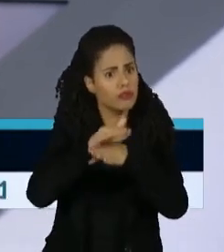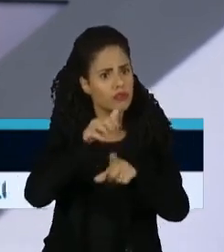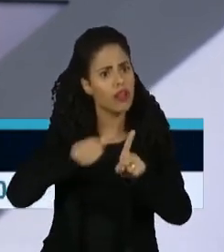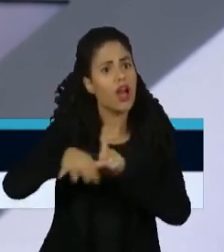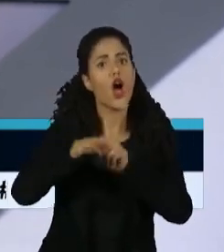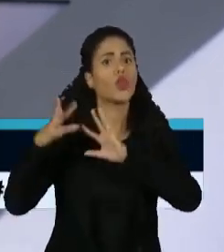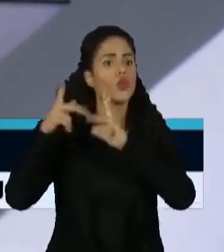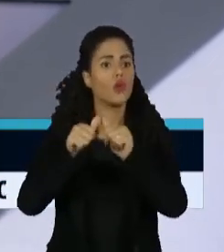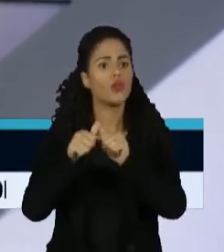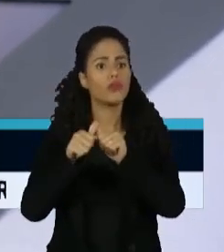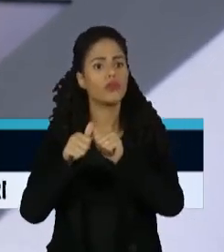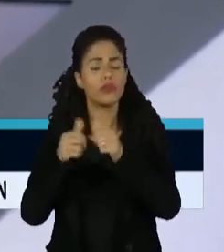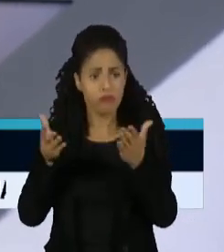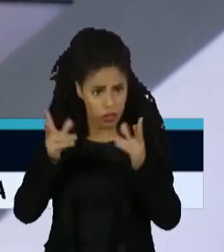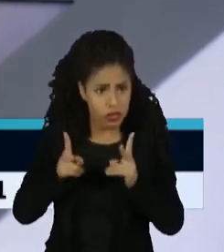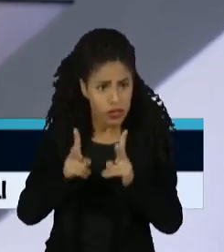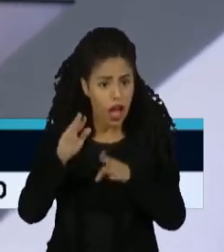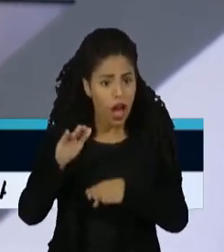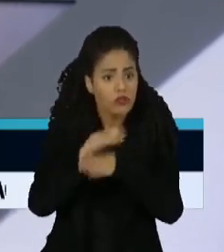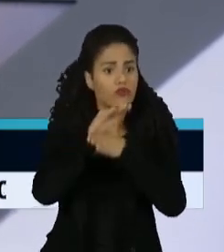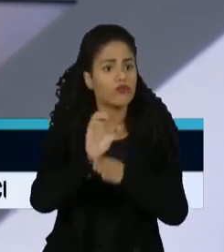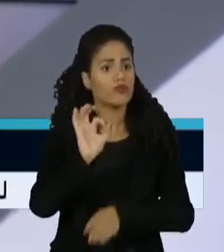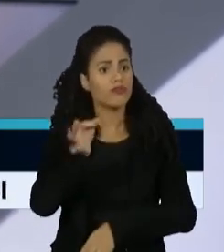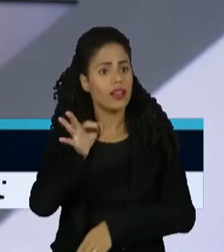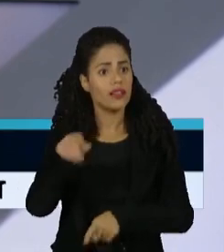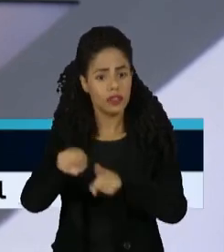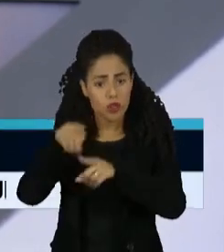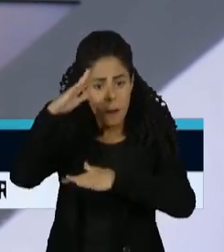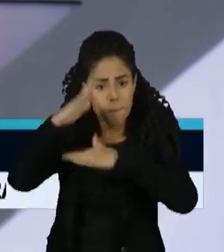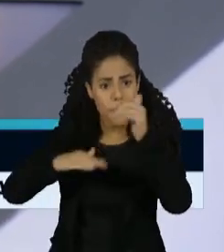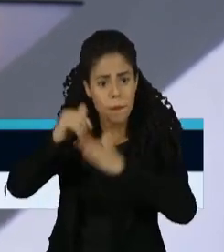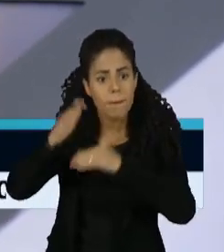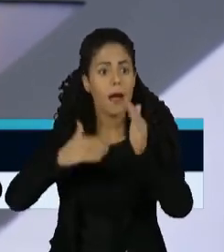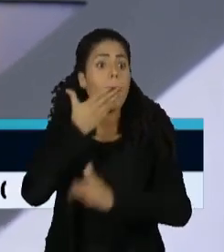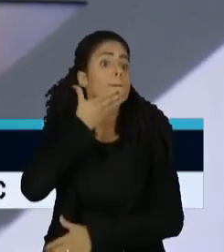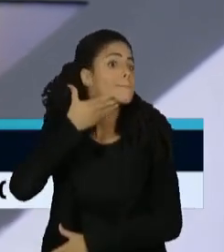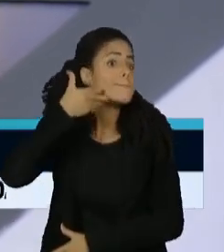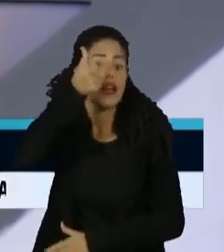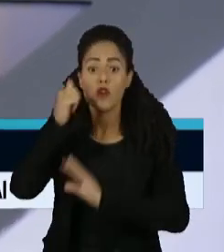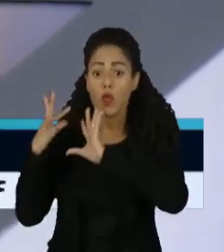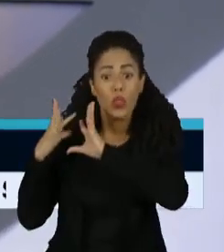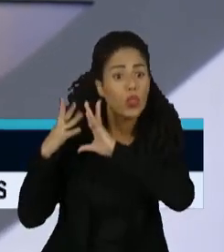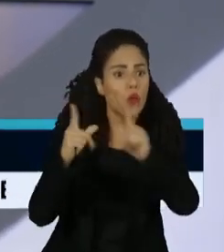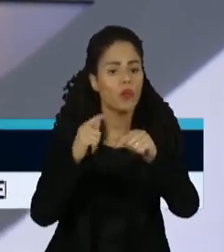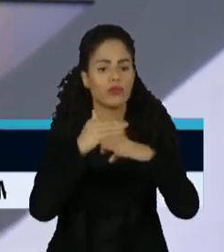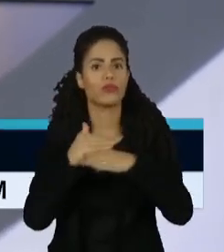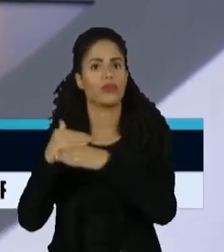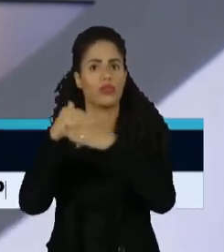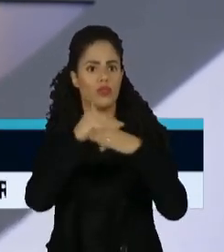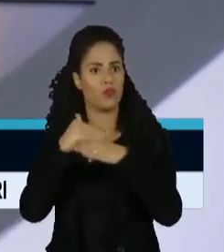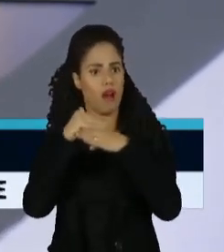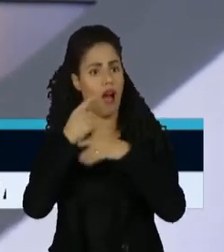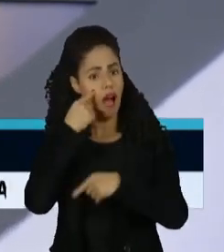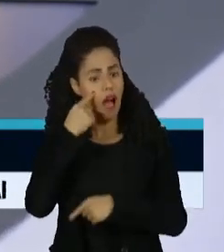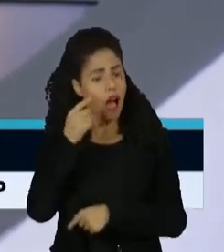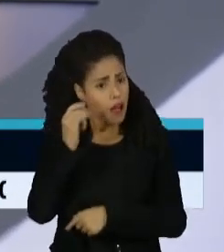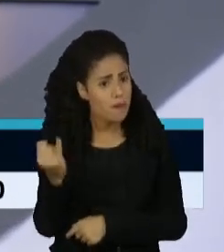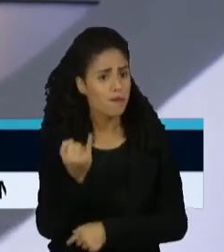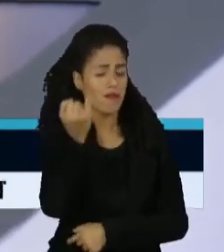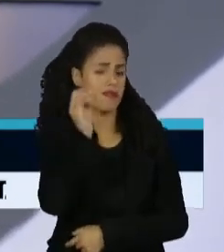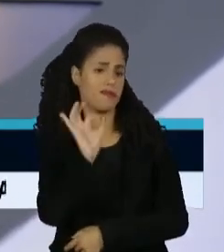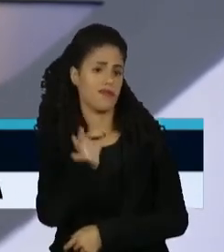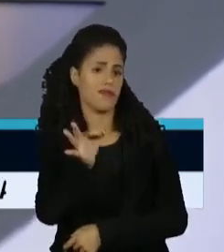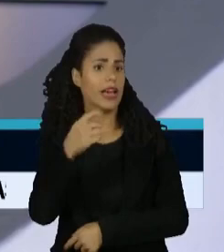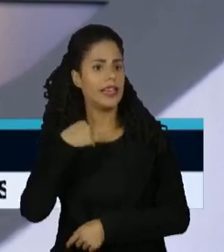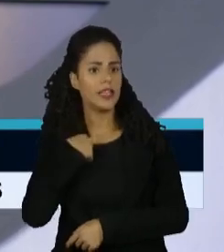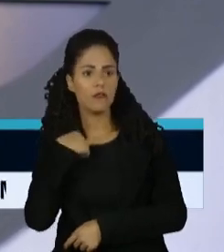uma abstração. Empiricamente, na prática, melhora para todo mundo. Olhar para isso é muito importante e eu